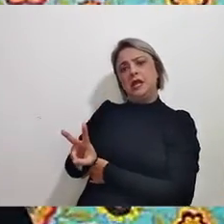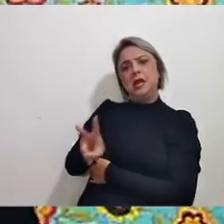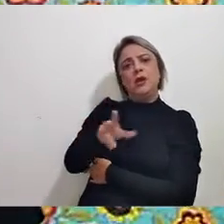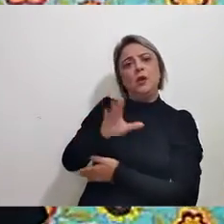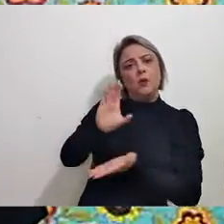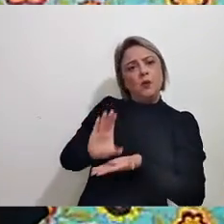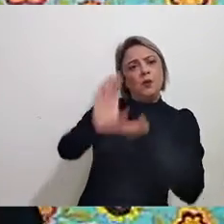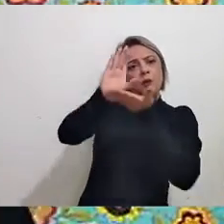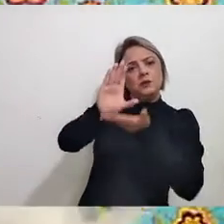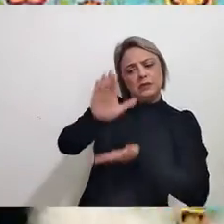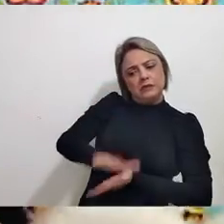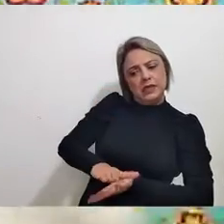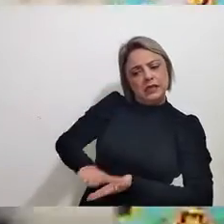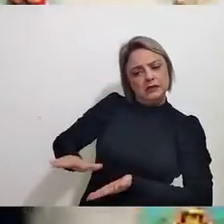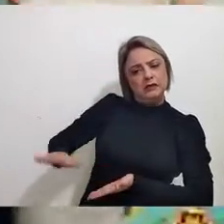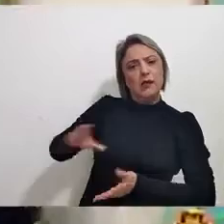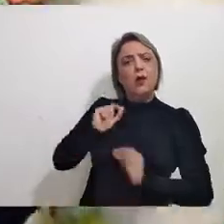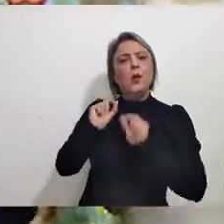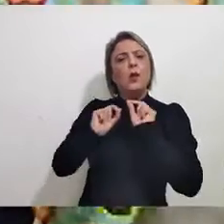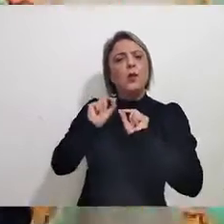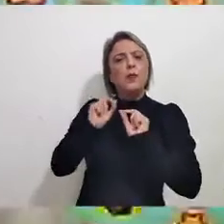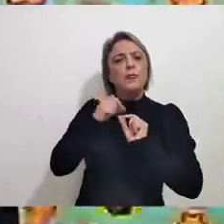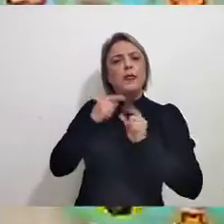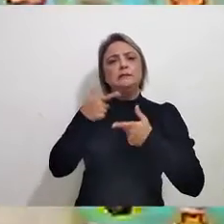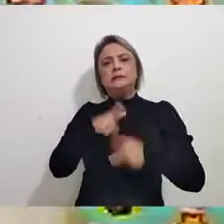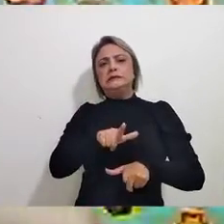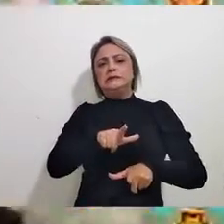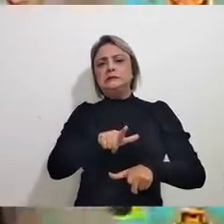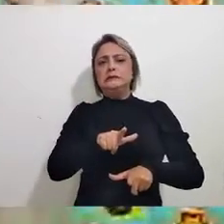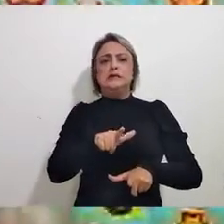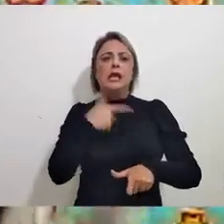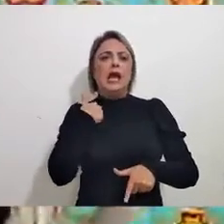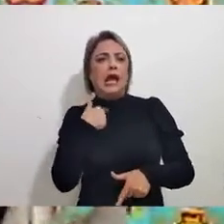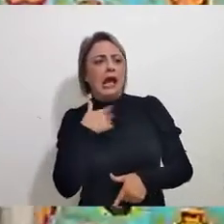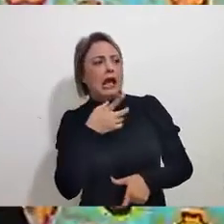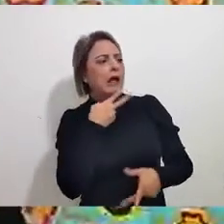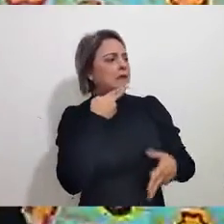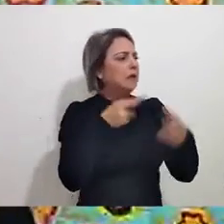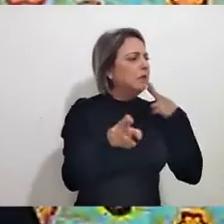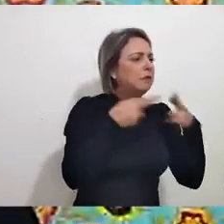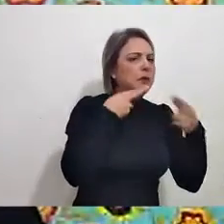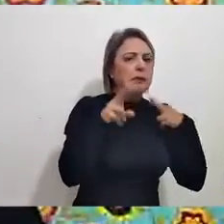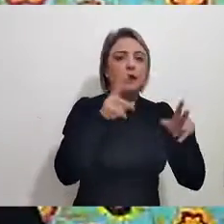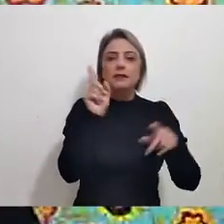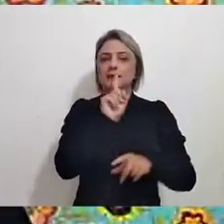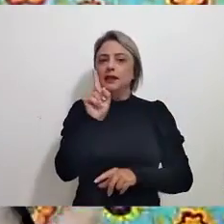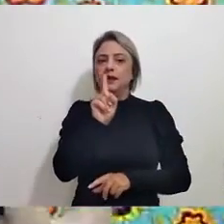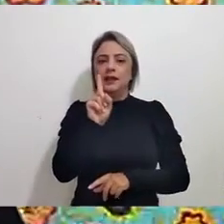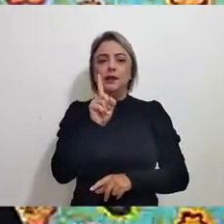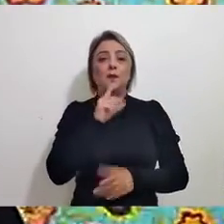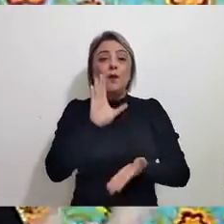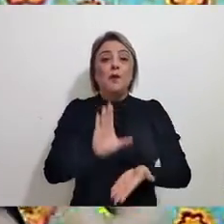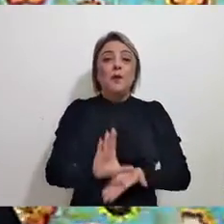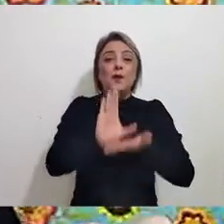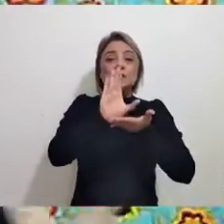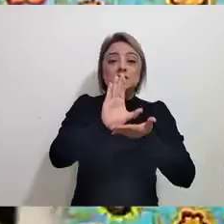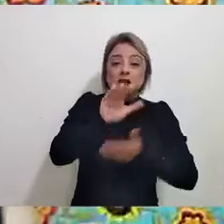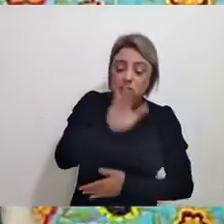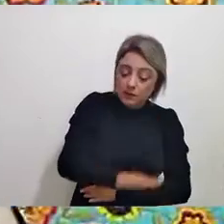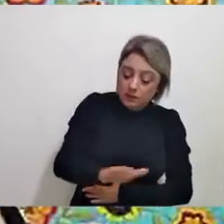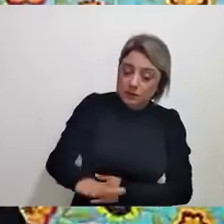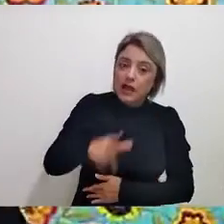conselheiras tutelares como uma ameaça, do tipo, ah, vai me denunciar, vai não sei o quê. Não, o Conselho Tutelar, ele existe